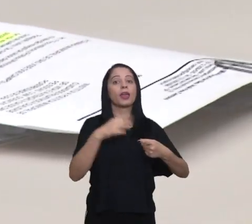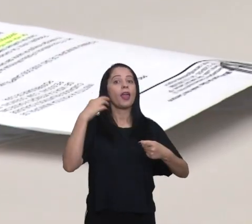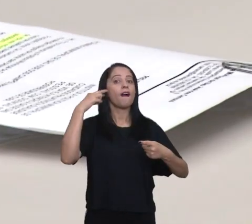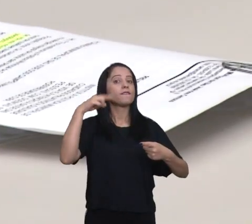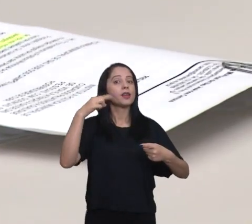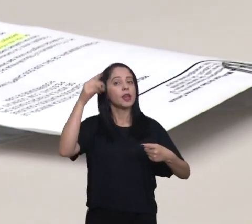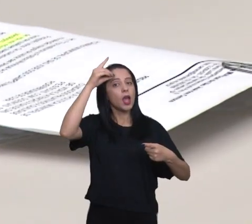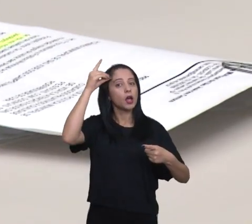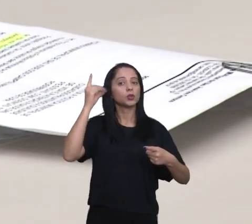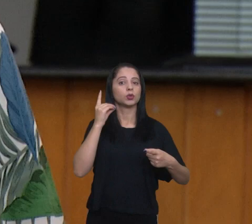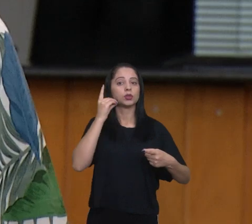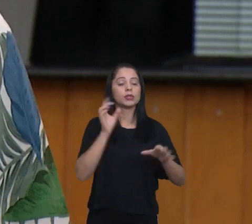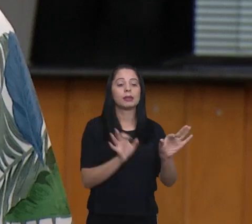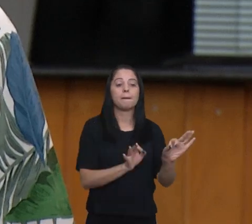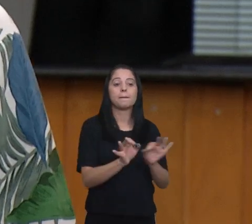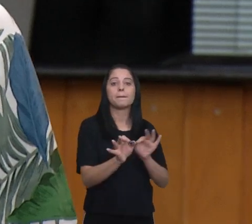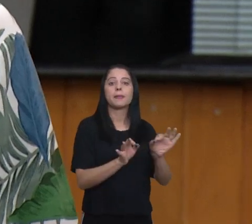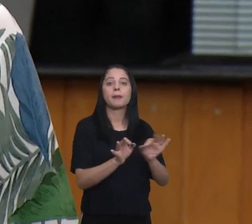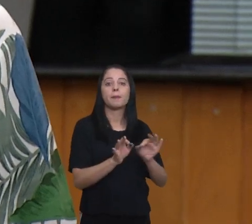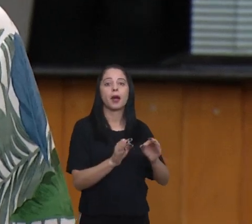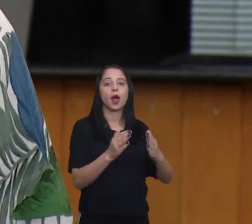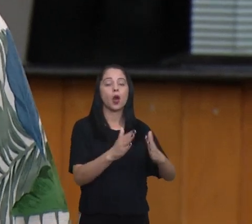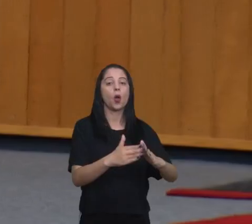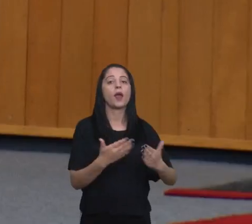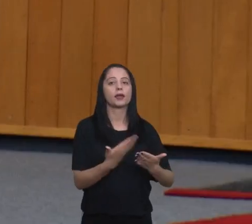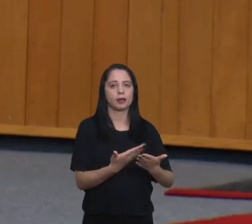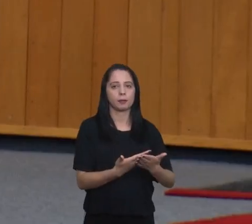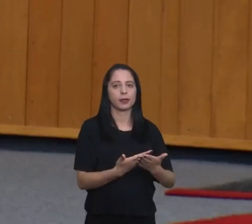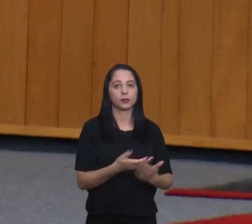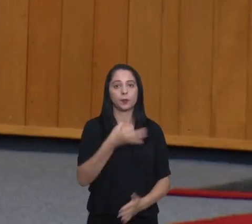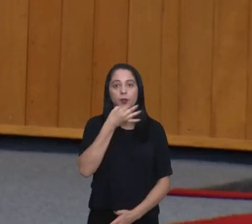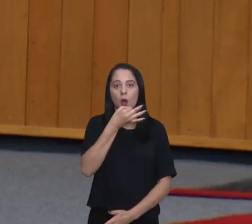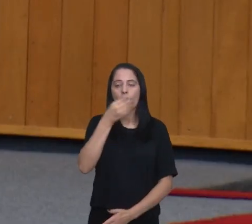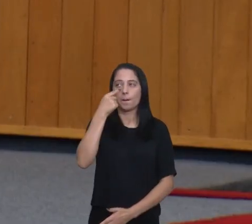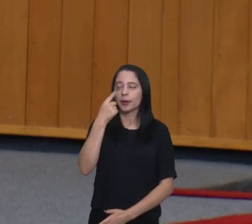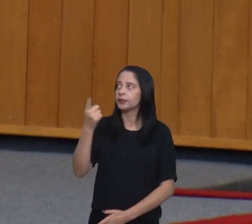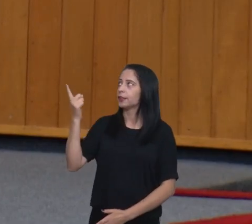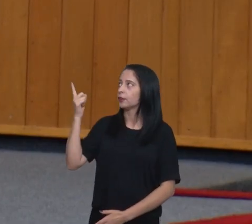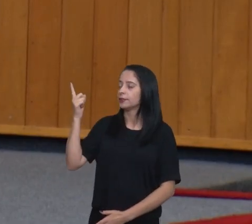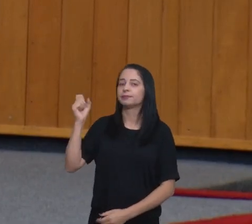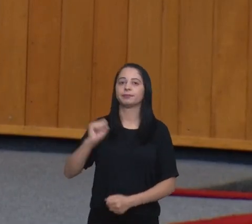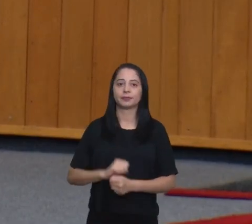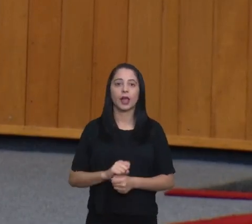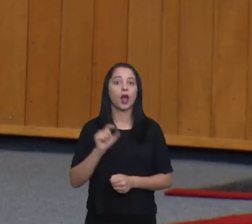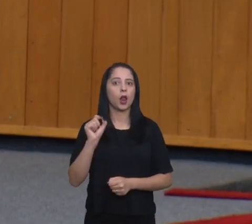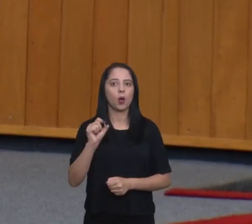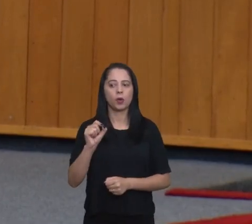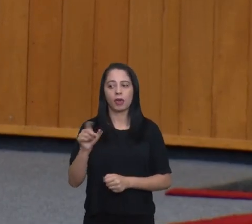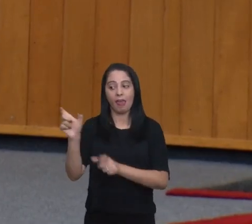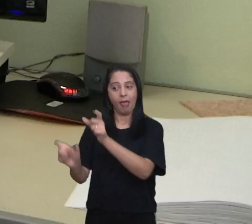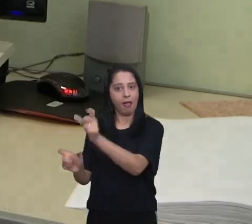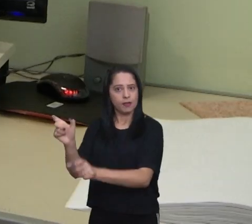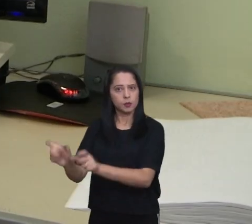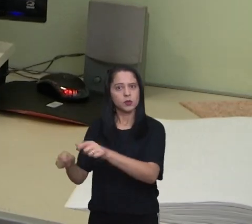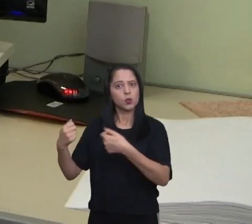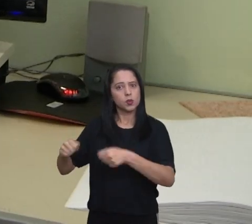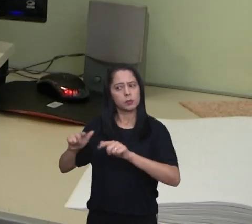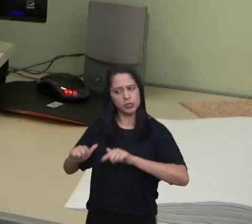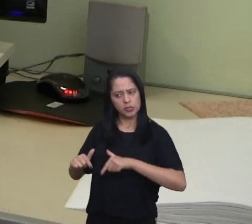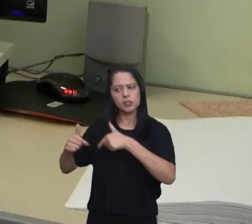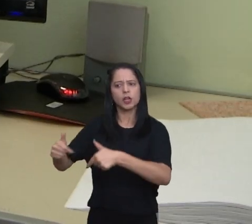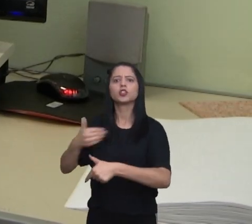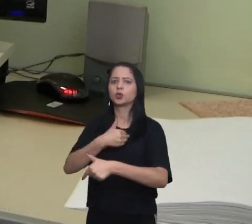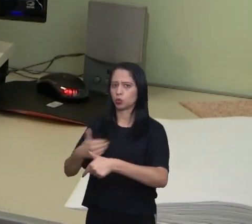partir de um requerimento apresentado pela vereadora Dulce Rita. Segundo a parlamentar, essa parcela da população necessita